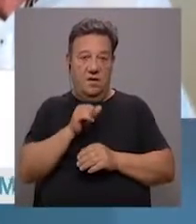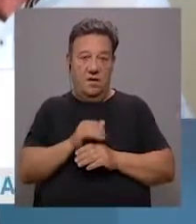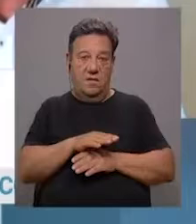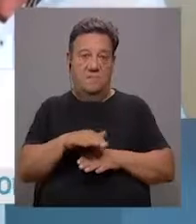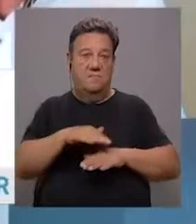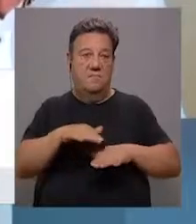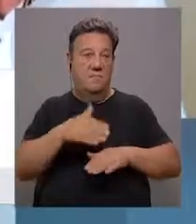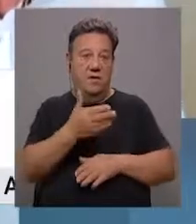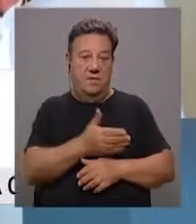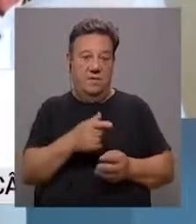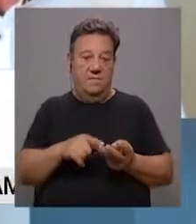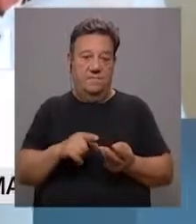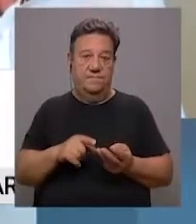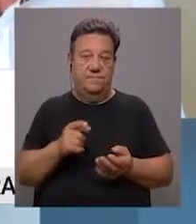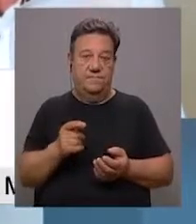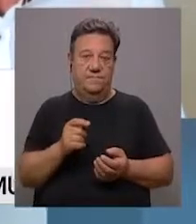de fazerem,